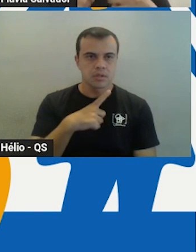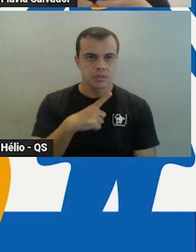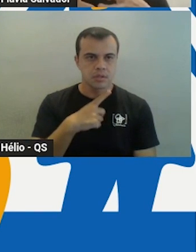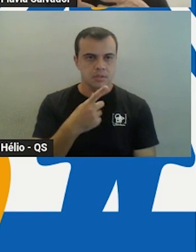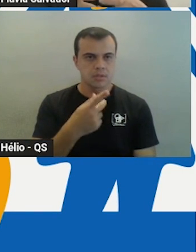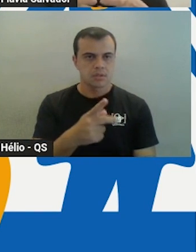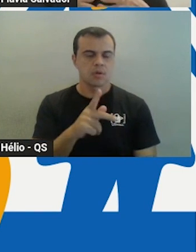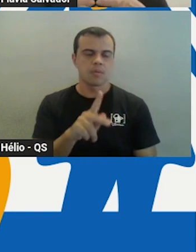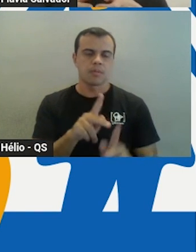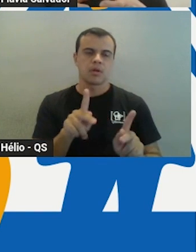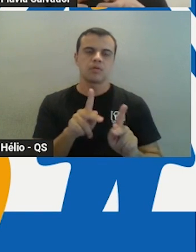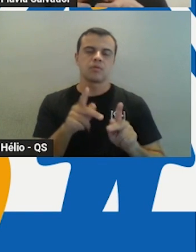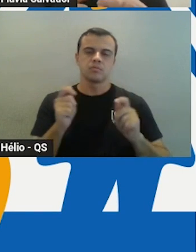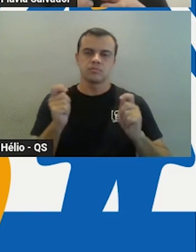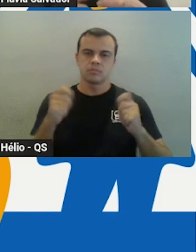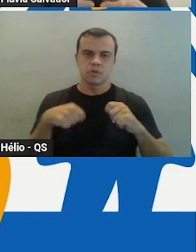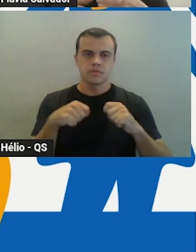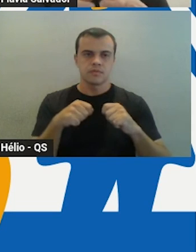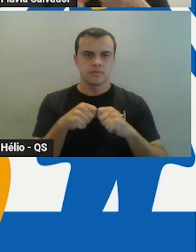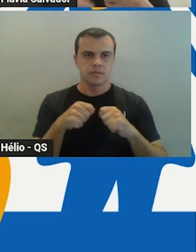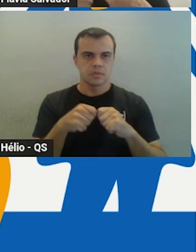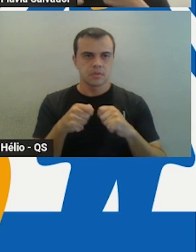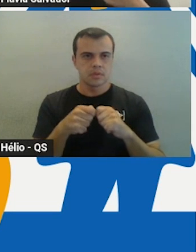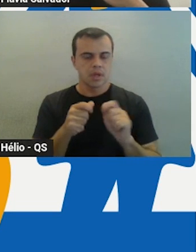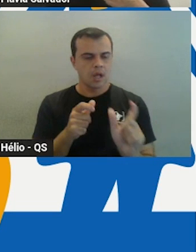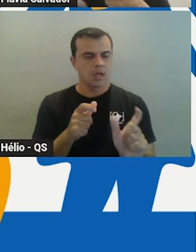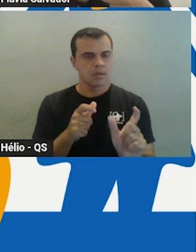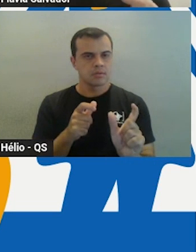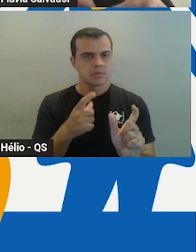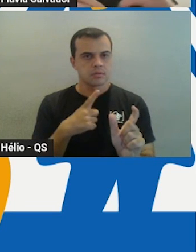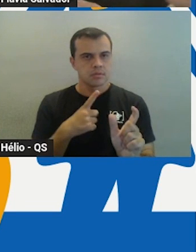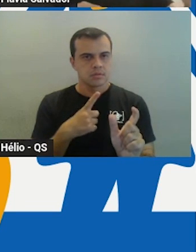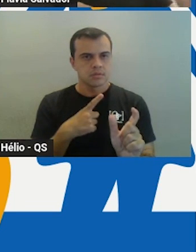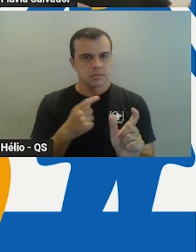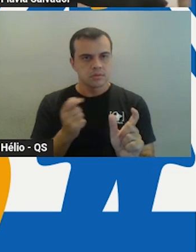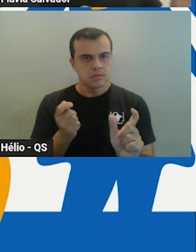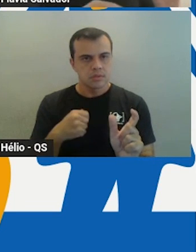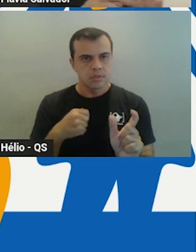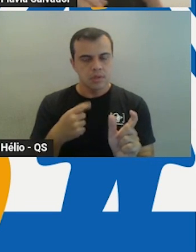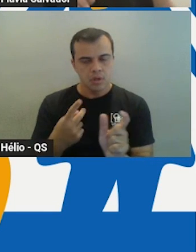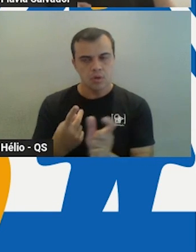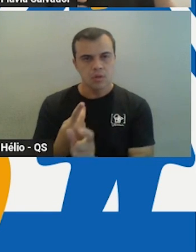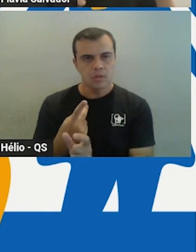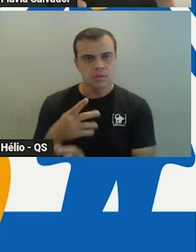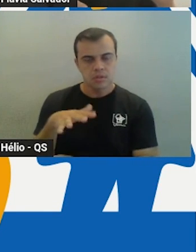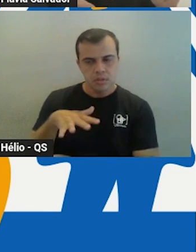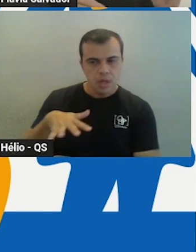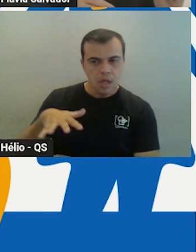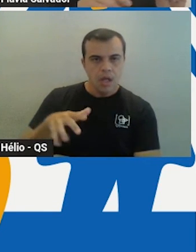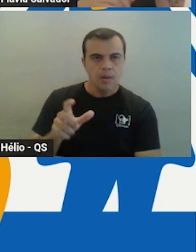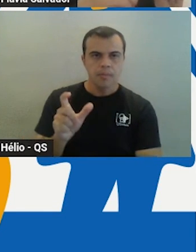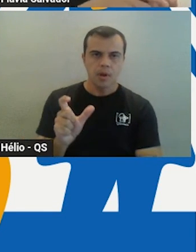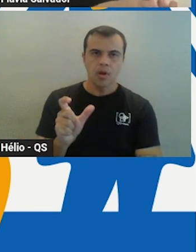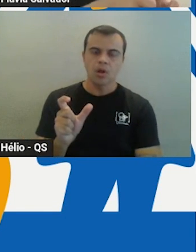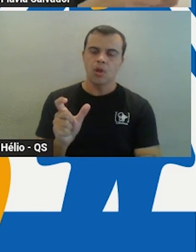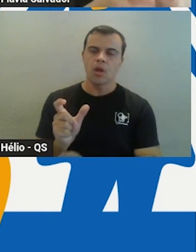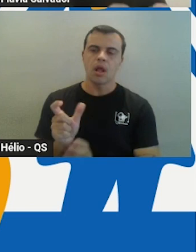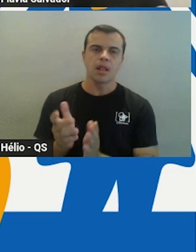mestre, o professor pode fazer uns cartõezinhos com ordens e chegar, né, ali com um bloquinho de